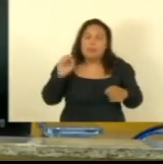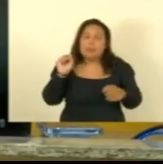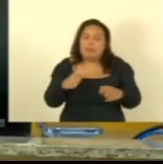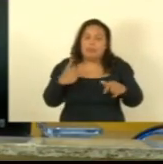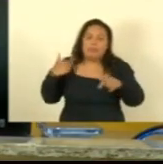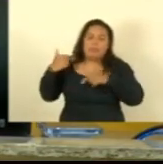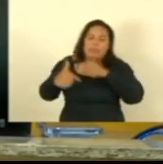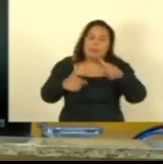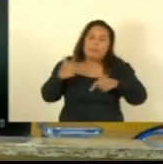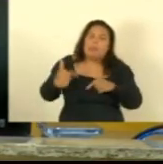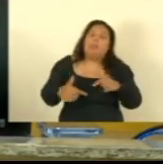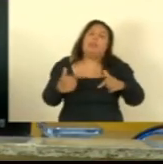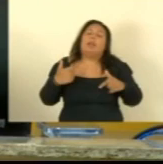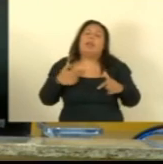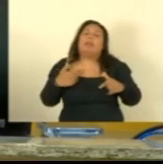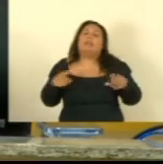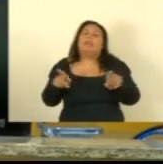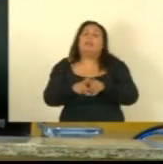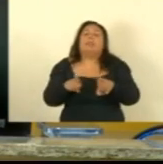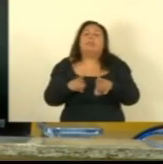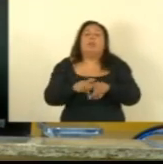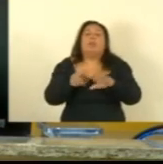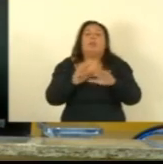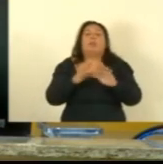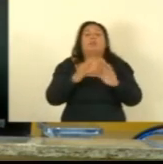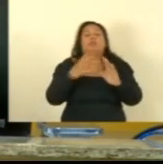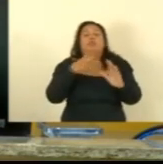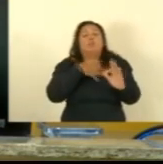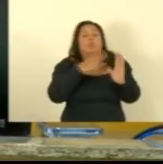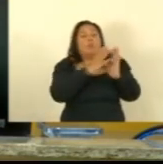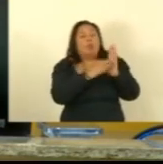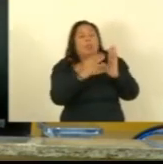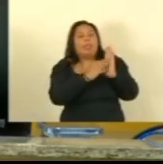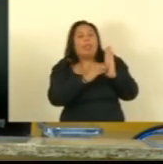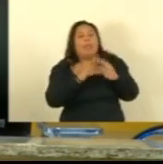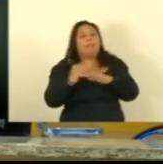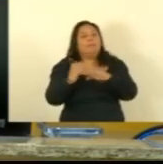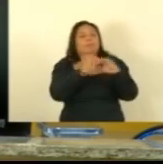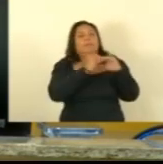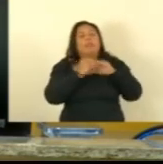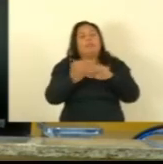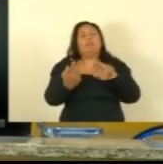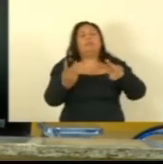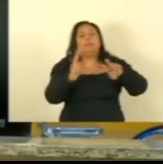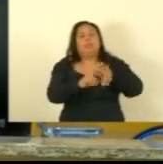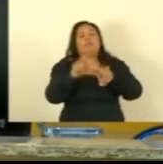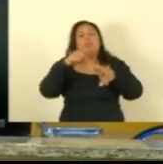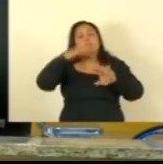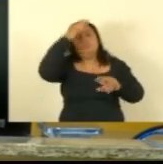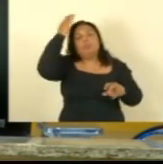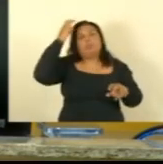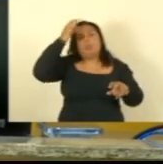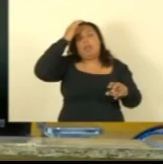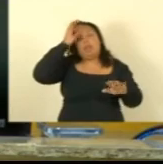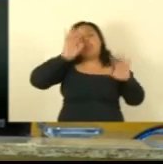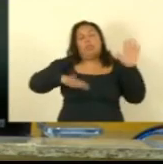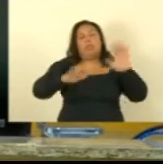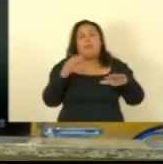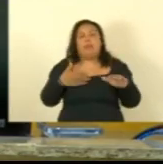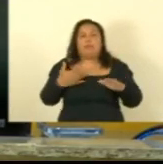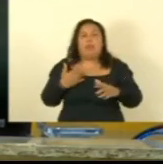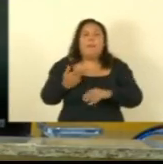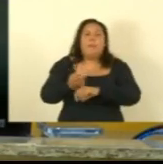trabalhar, inclusive, um modelo de operação padrão para os presídios do Estado do Espírito Santo, né? Talvez buscando